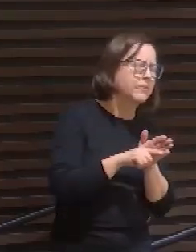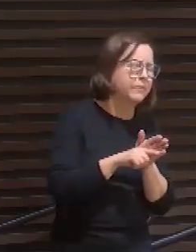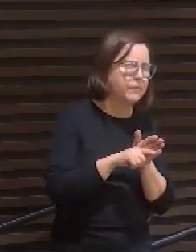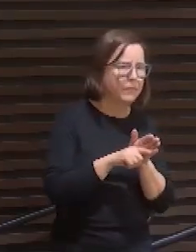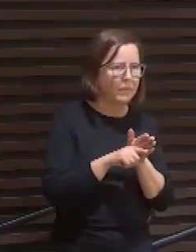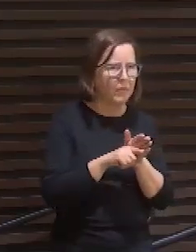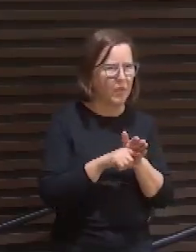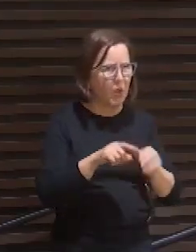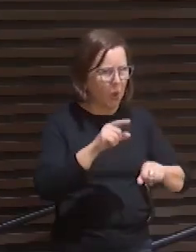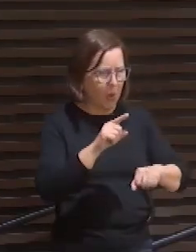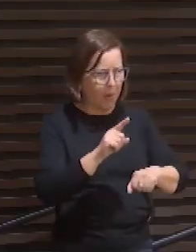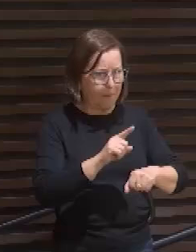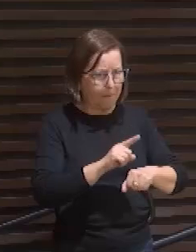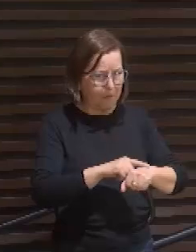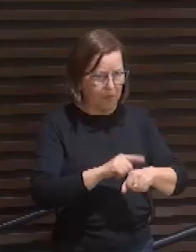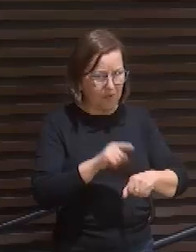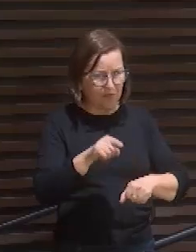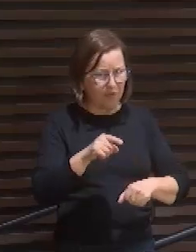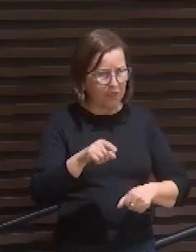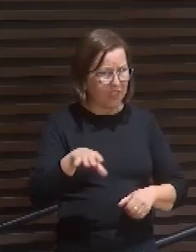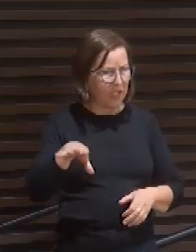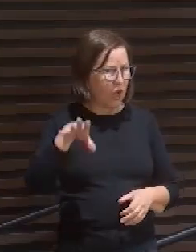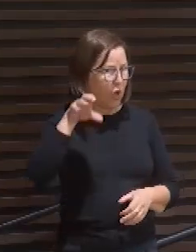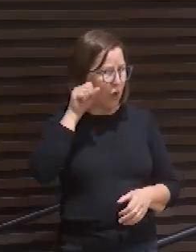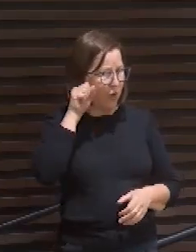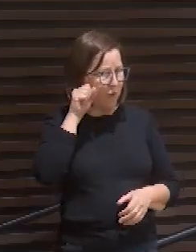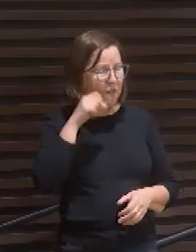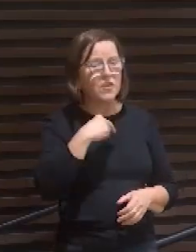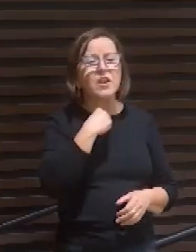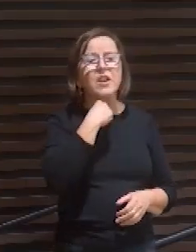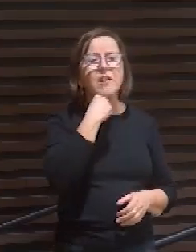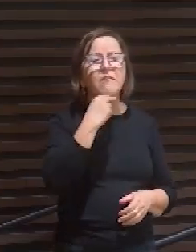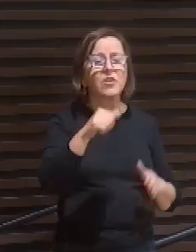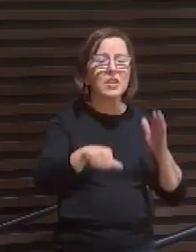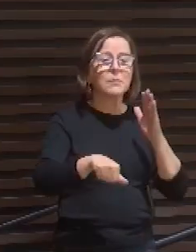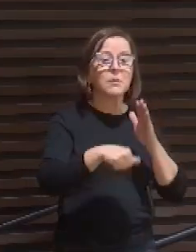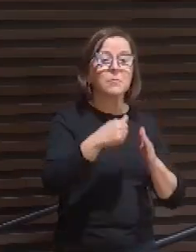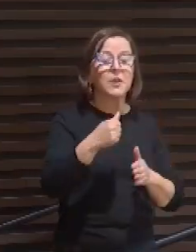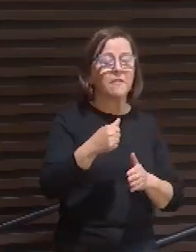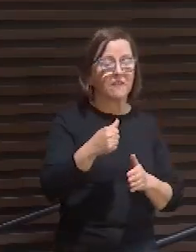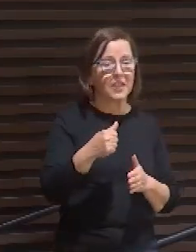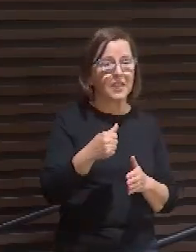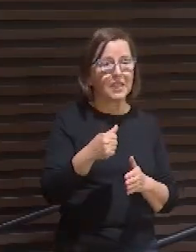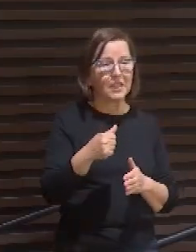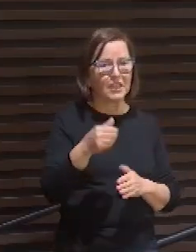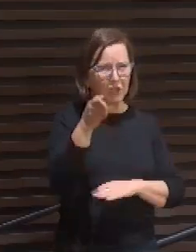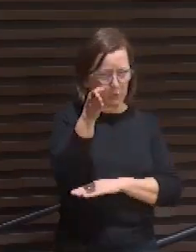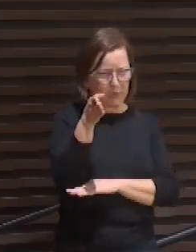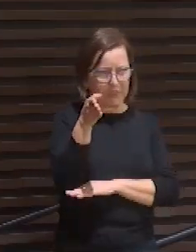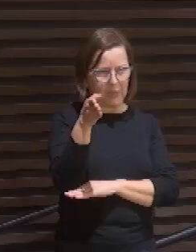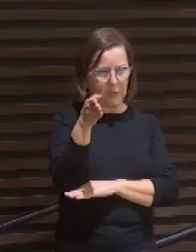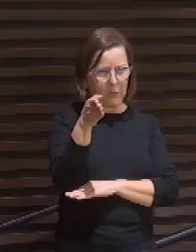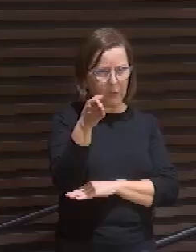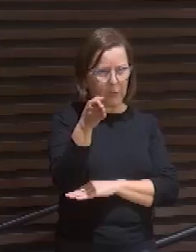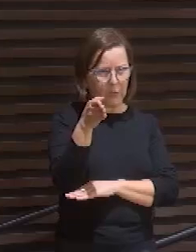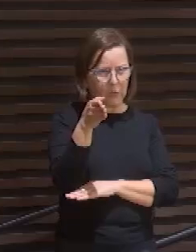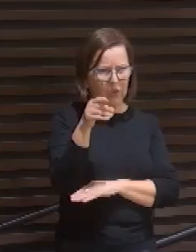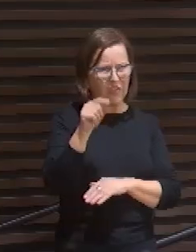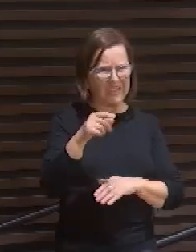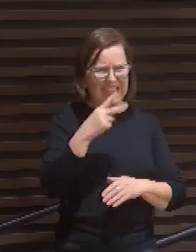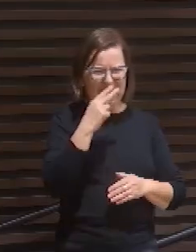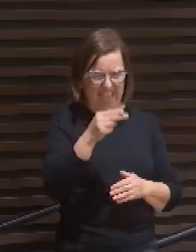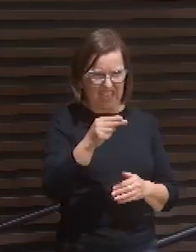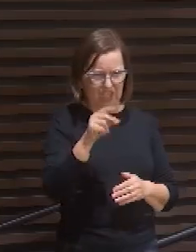ouviu aquela voz a primeira vez lá no hotel, você acha que